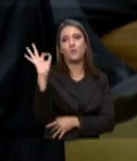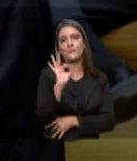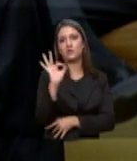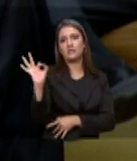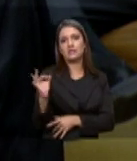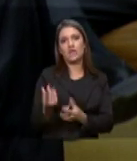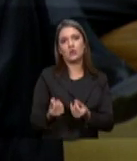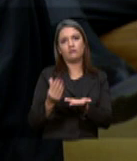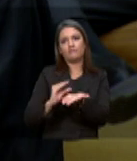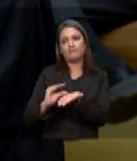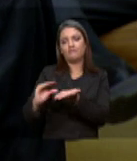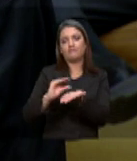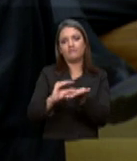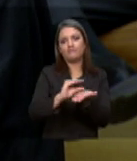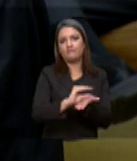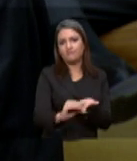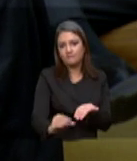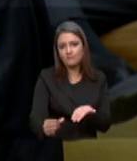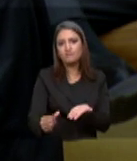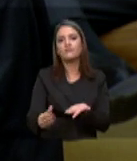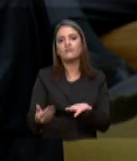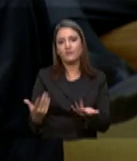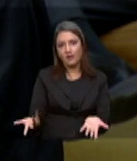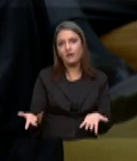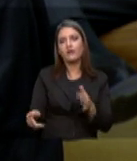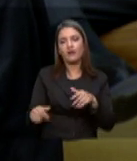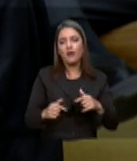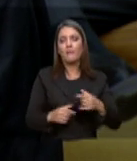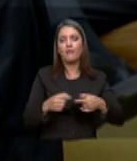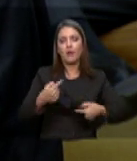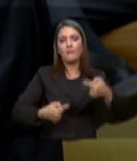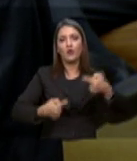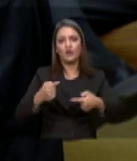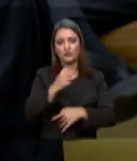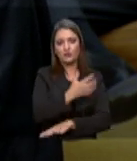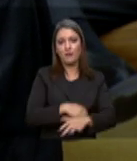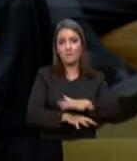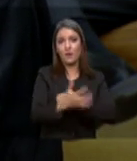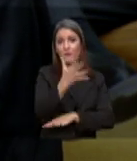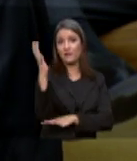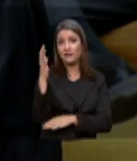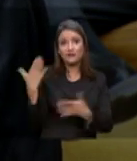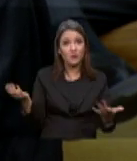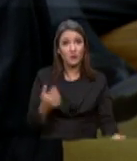0,4% das verbas orçamentárias destinadas a políticas ambientais, ou seja,